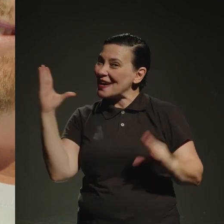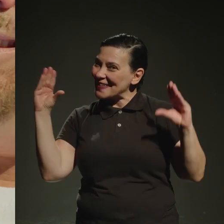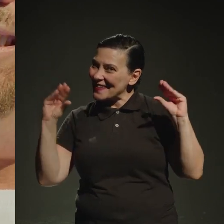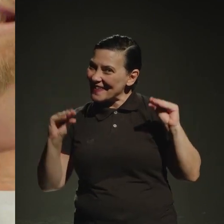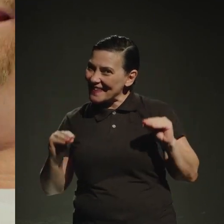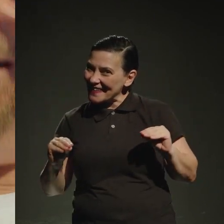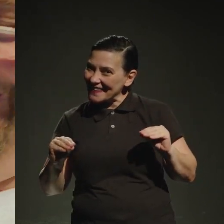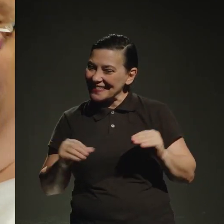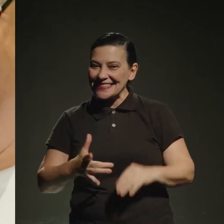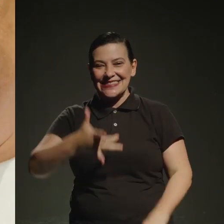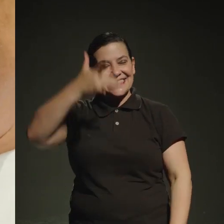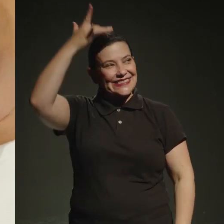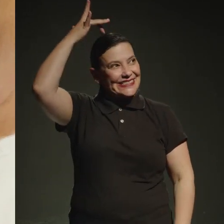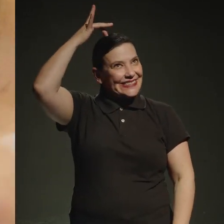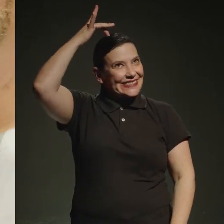Corrupto.